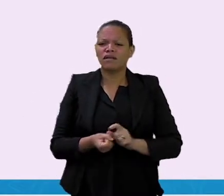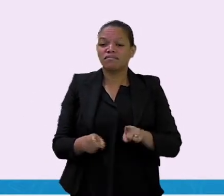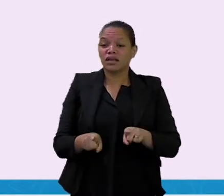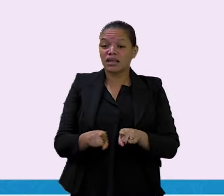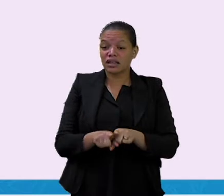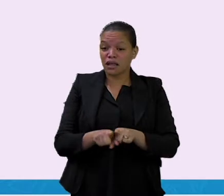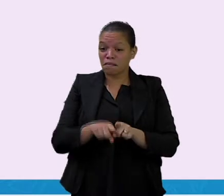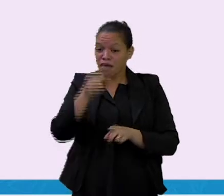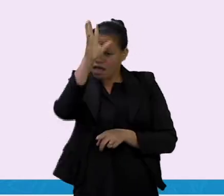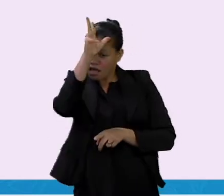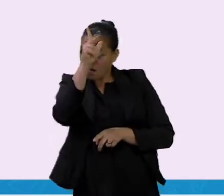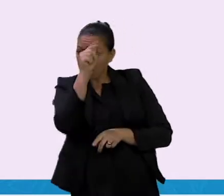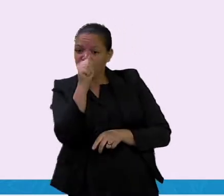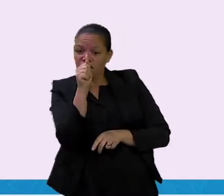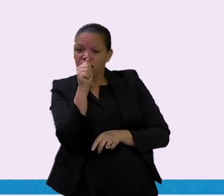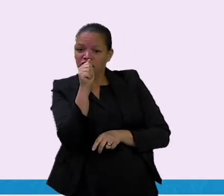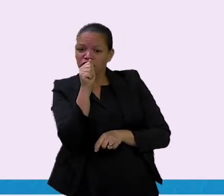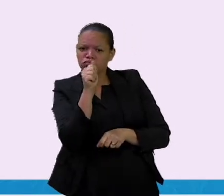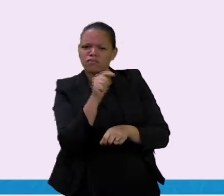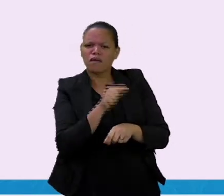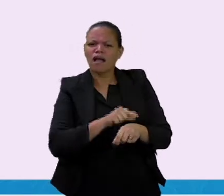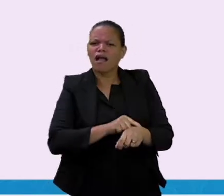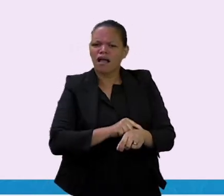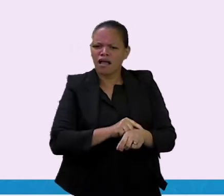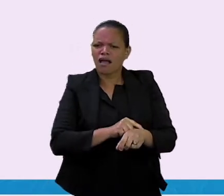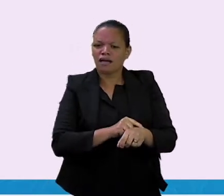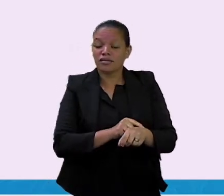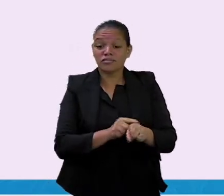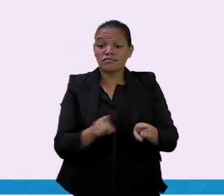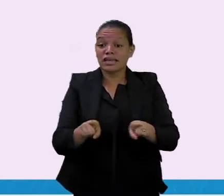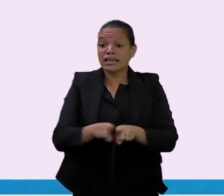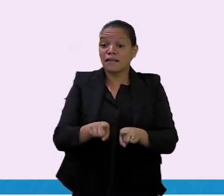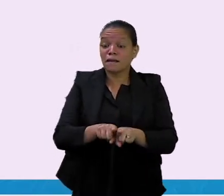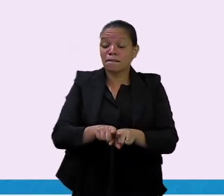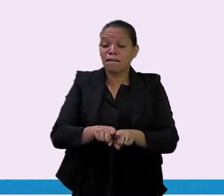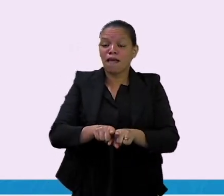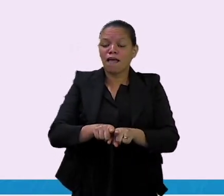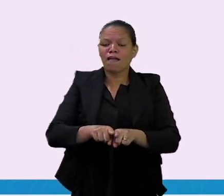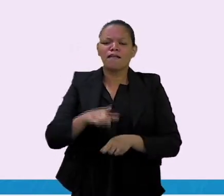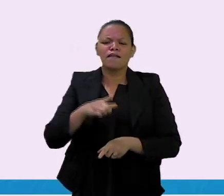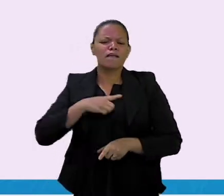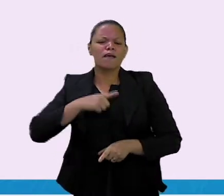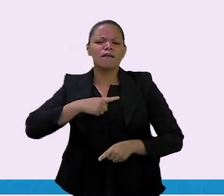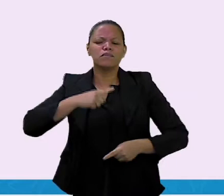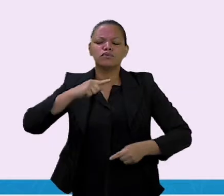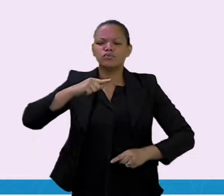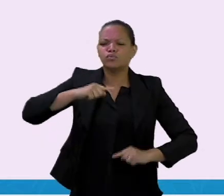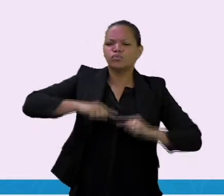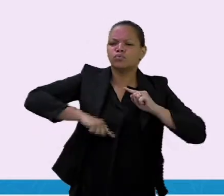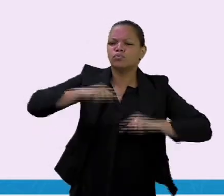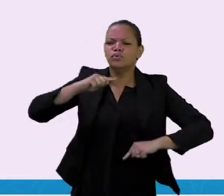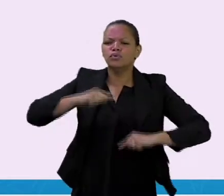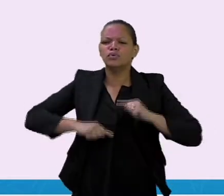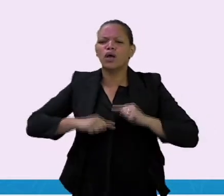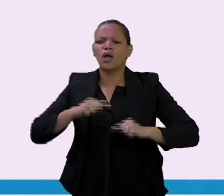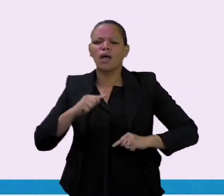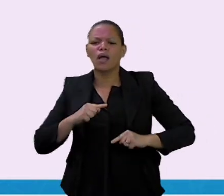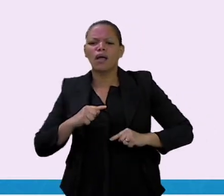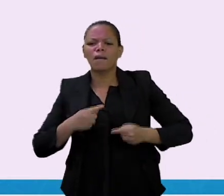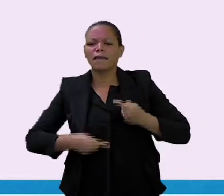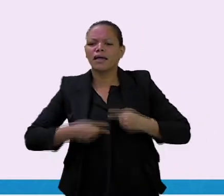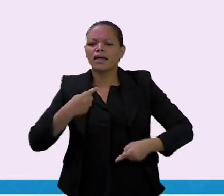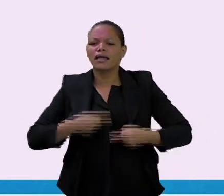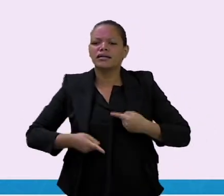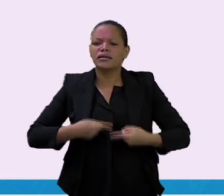que são utilizados para quê? Para medir. Neste caso aqui, nós estamos falando